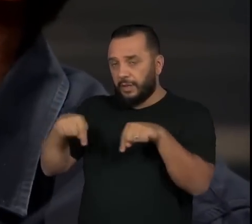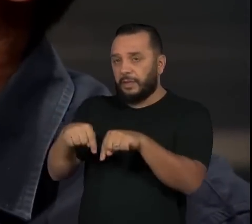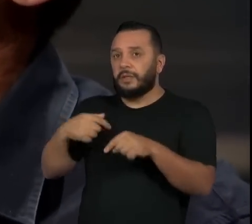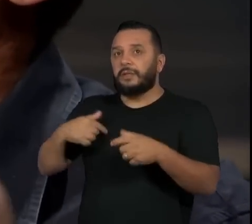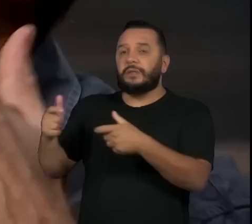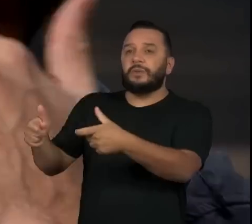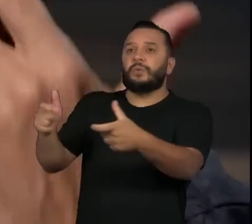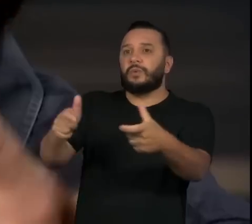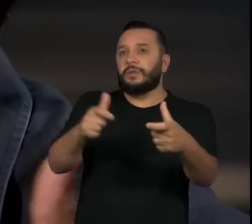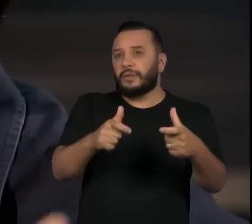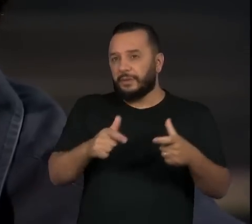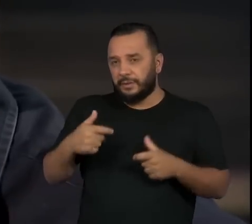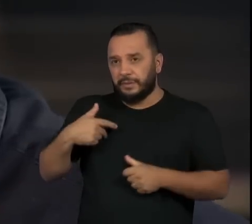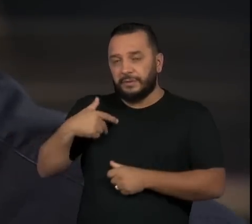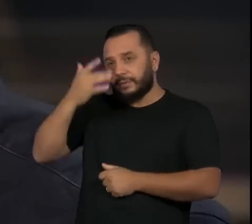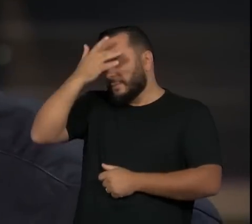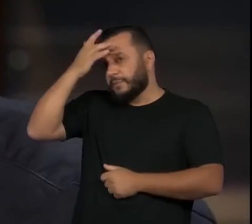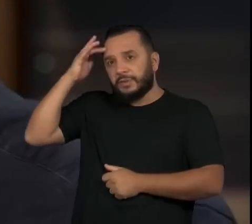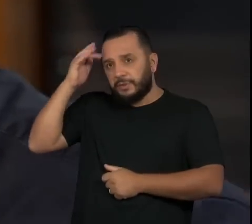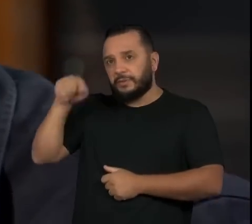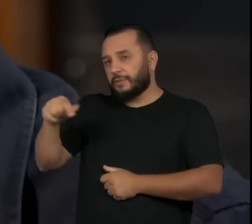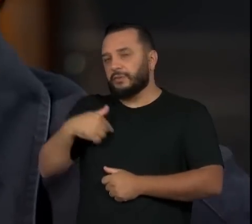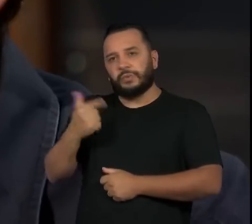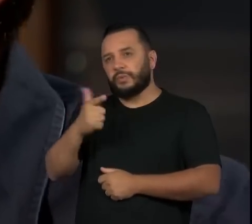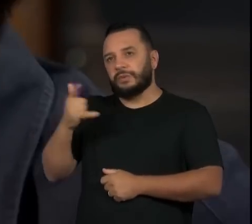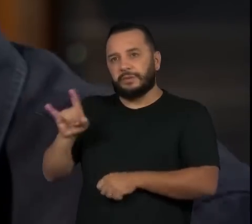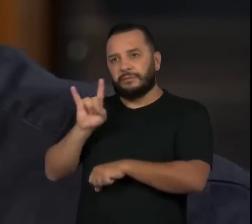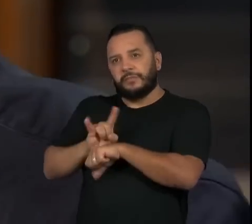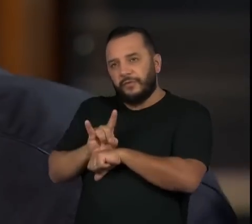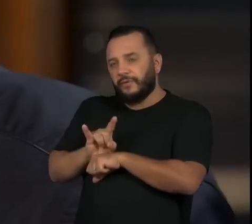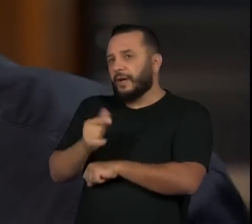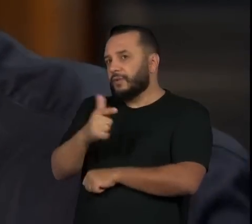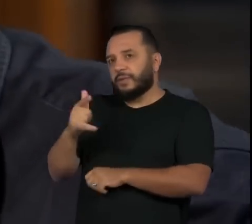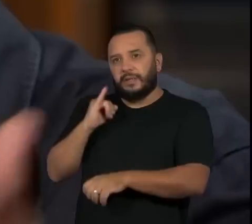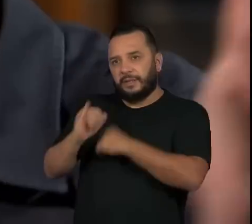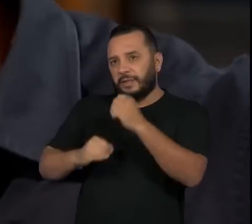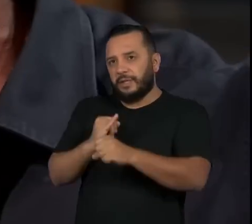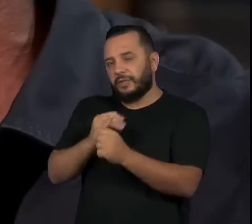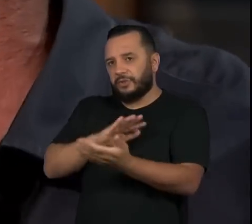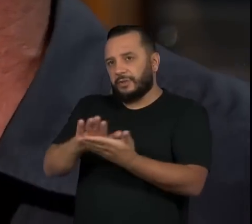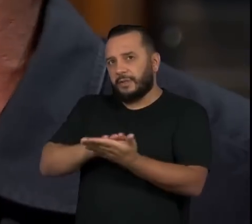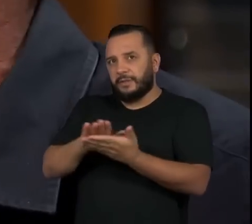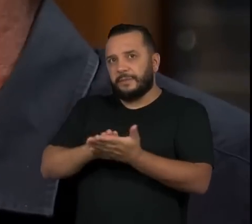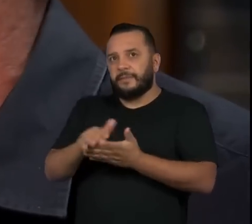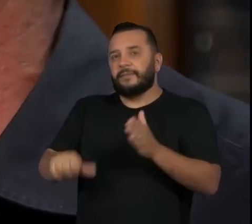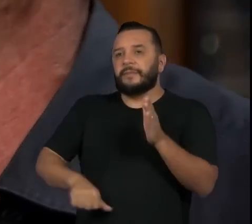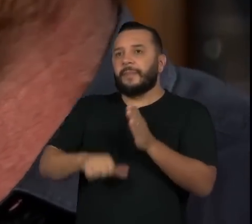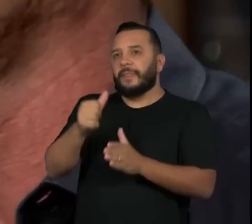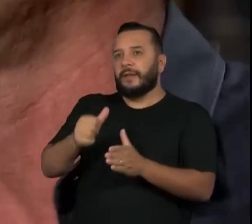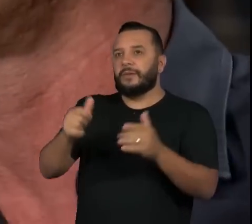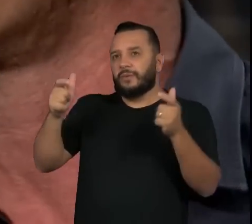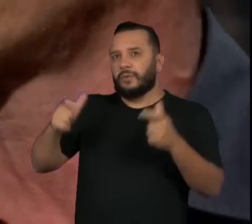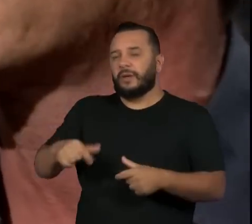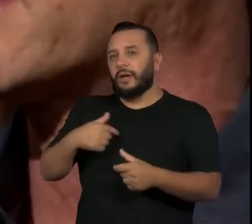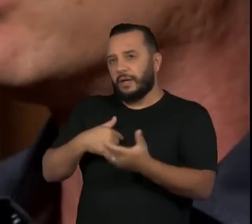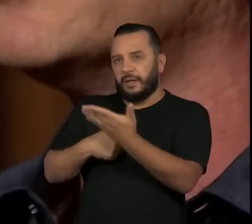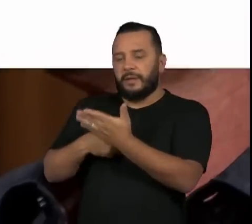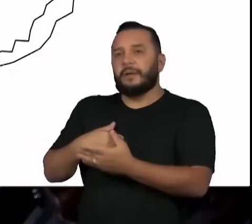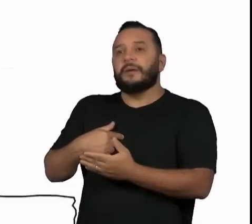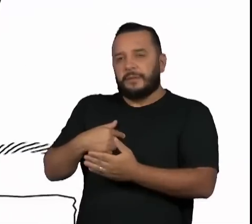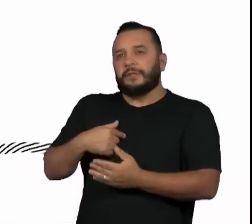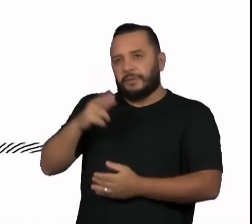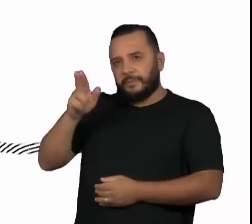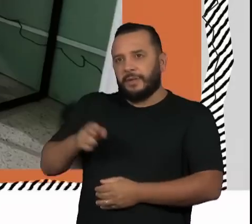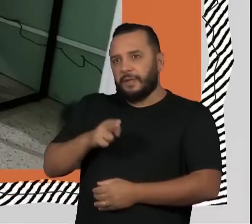onde as pessoas sequer têm acesso a Wi-Fi ou um aparelho. Por exemplo, a primeira foi aqui na paróquia do Padre Júlio Lancelotti, na